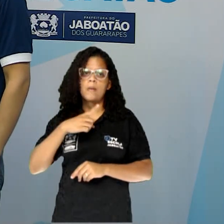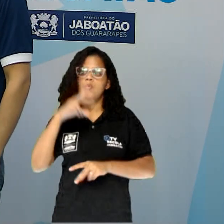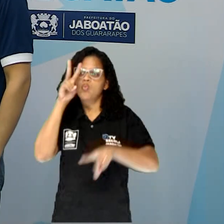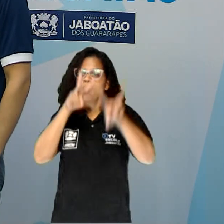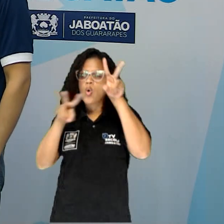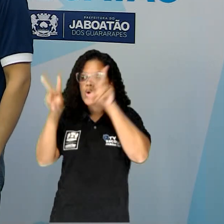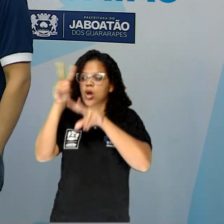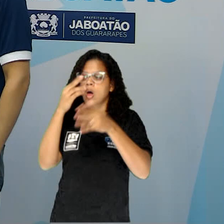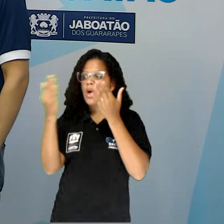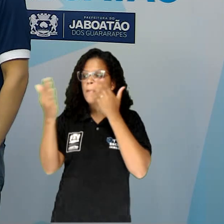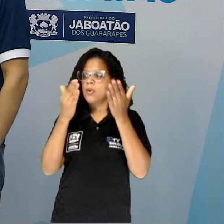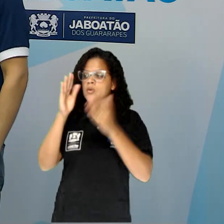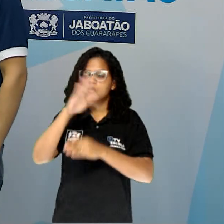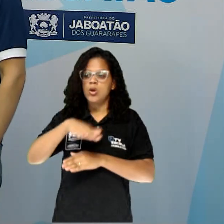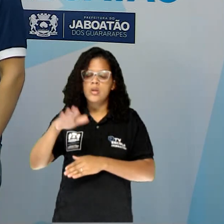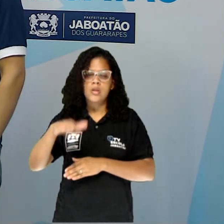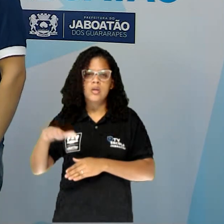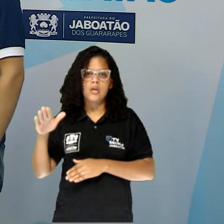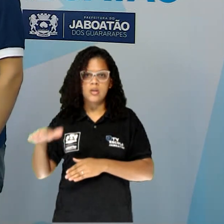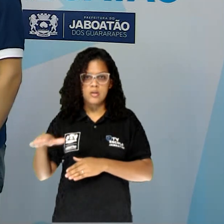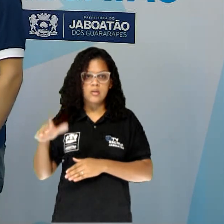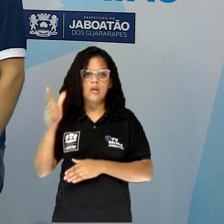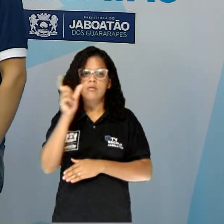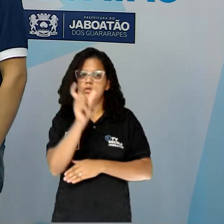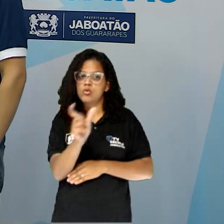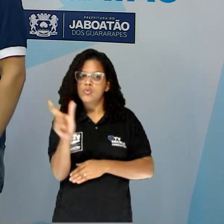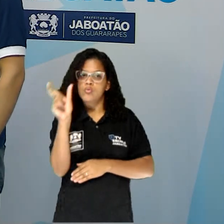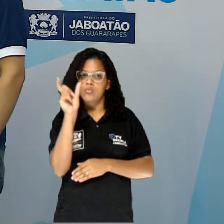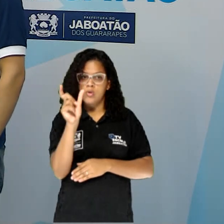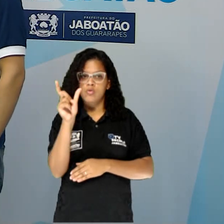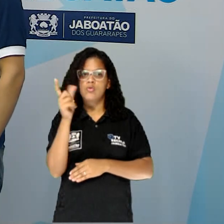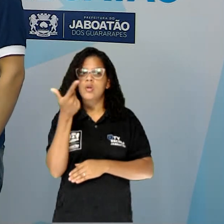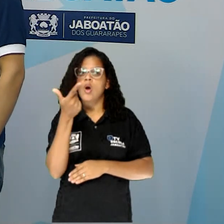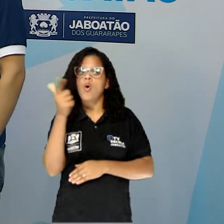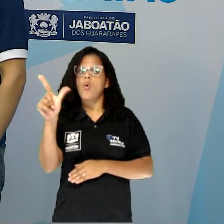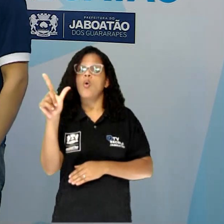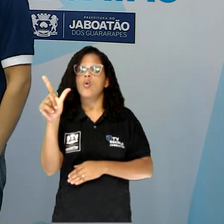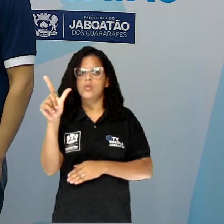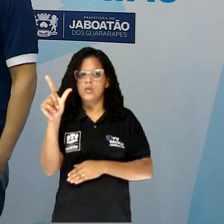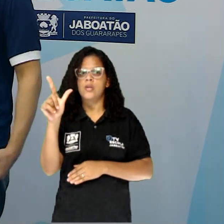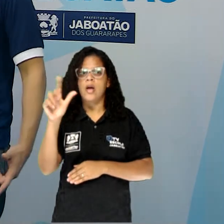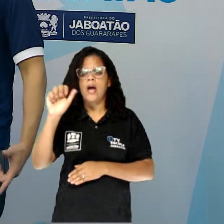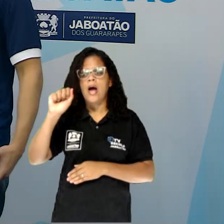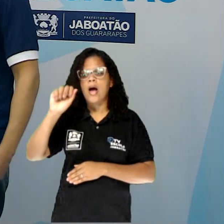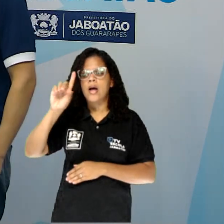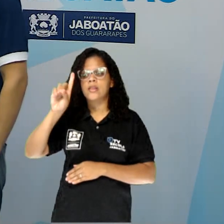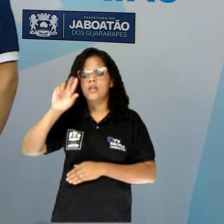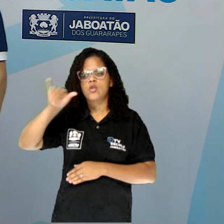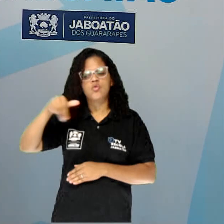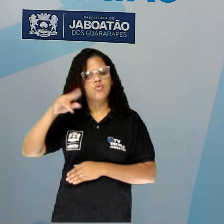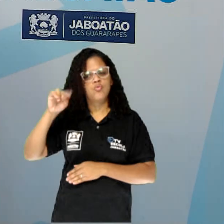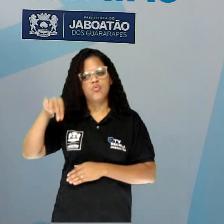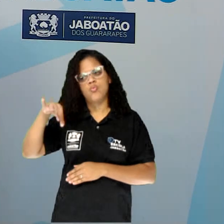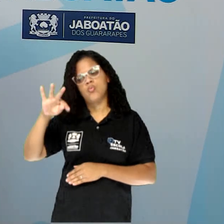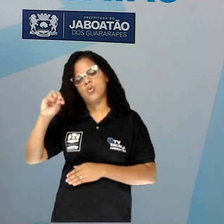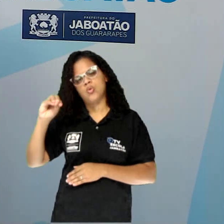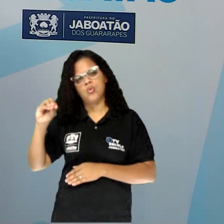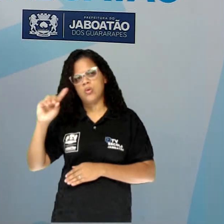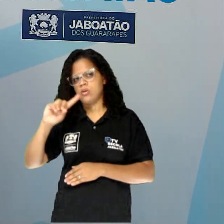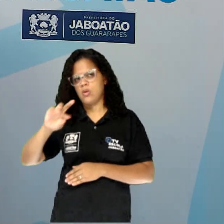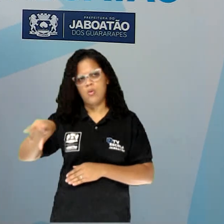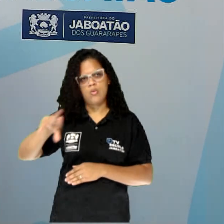termo substantivado, aí eu teria uma outra situação, que também é de adjunto. Logo, esse item C é falso, não são complementos,